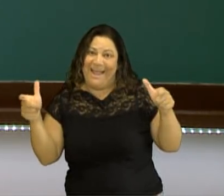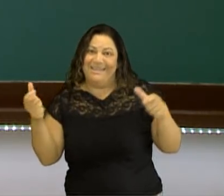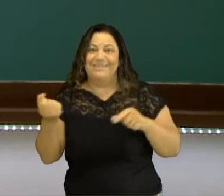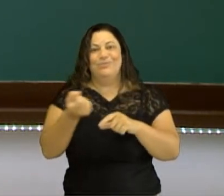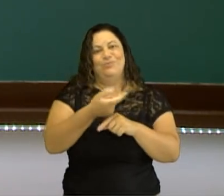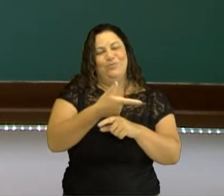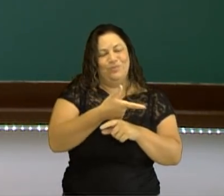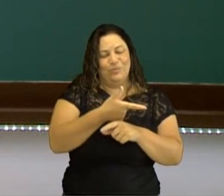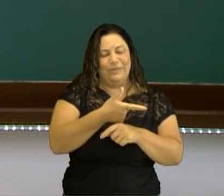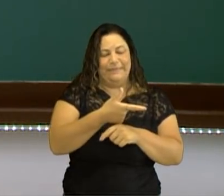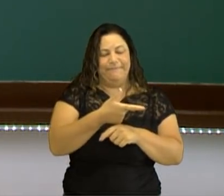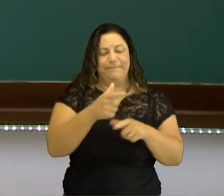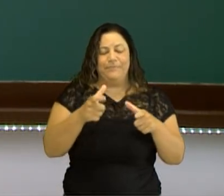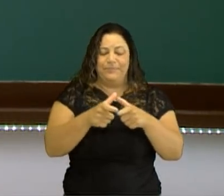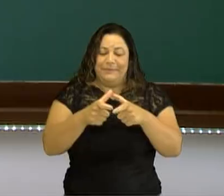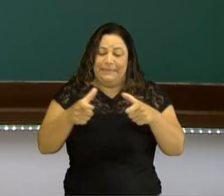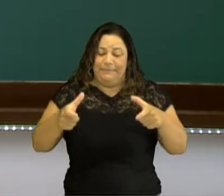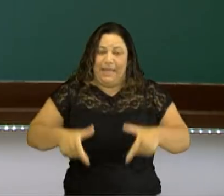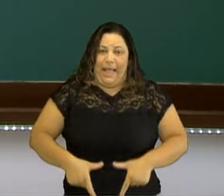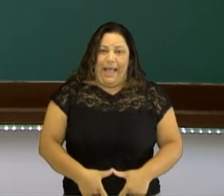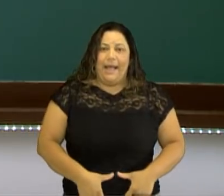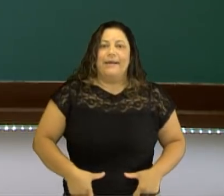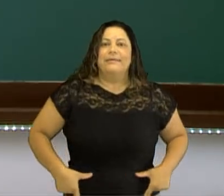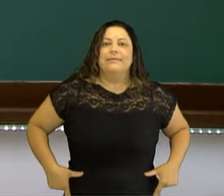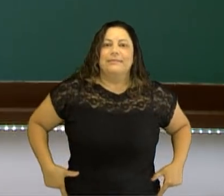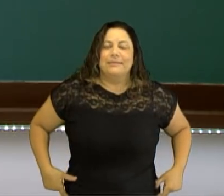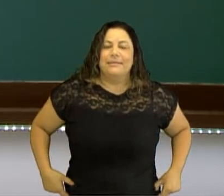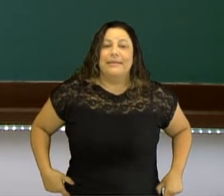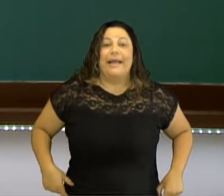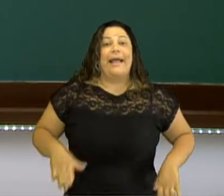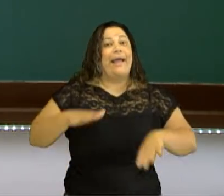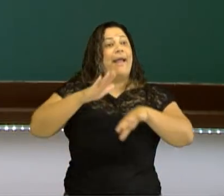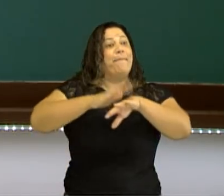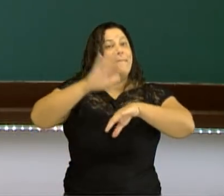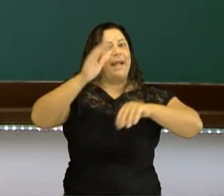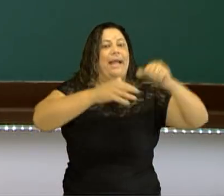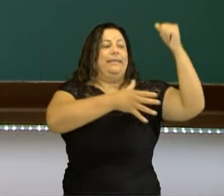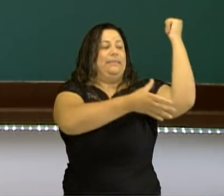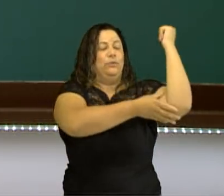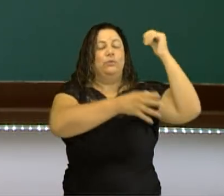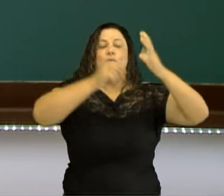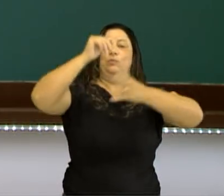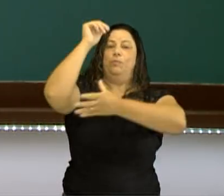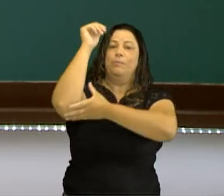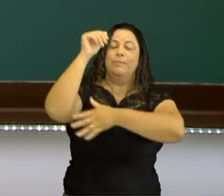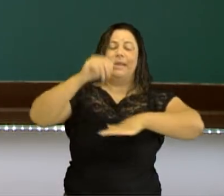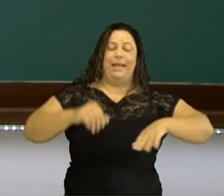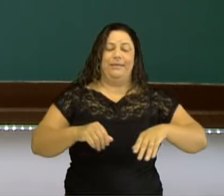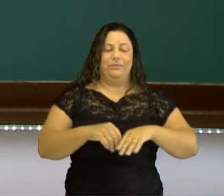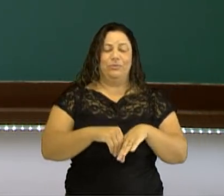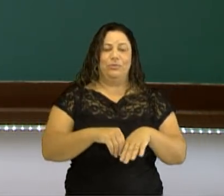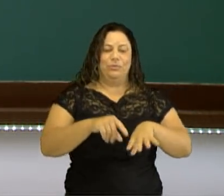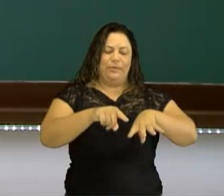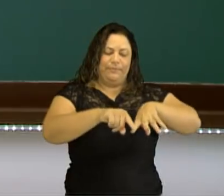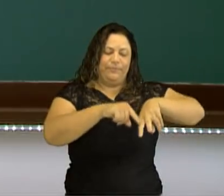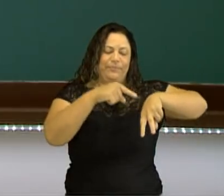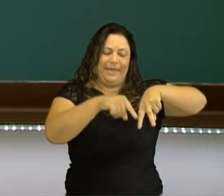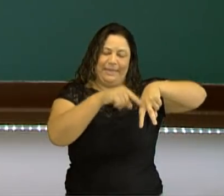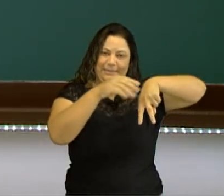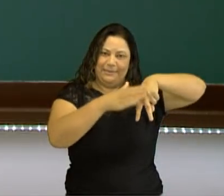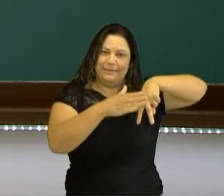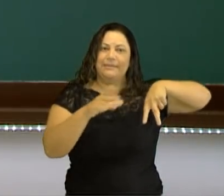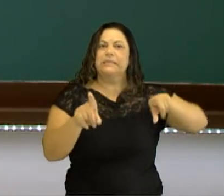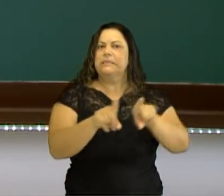adipócitos, principalmente região do abdômen, né, a barriga, nos braços, nas pernas. Então, quando a gente